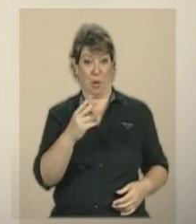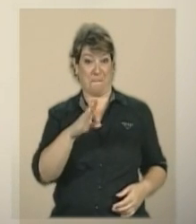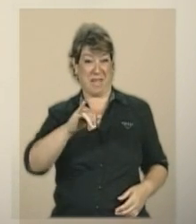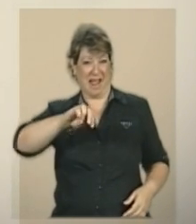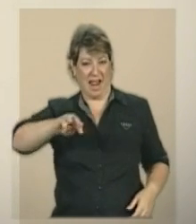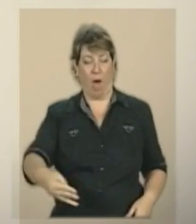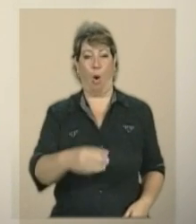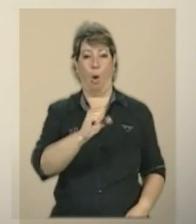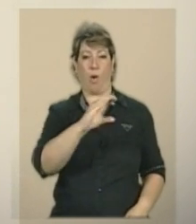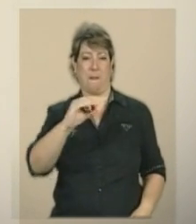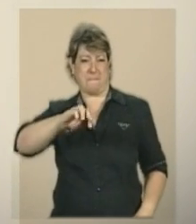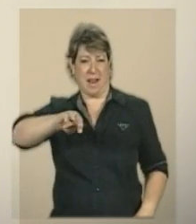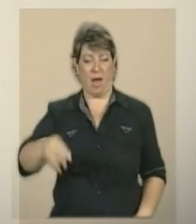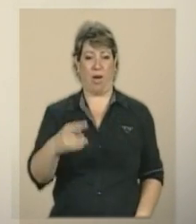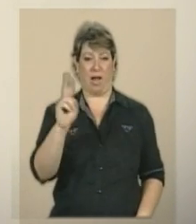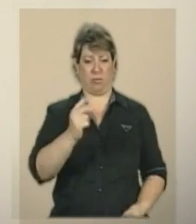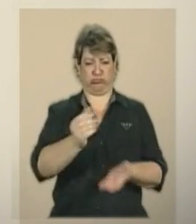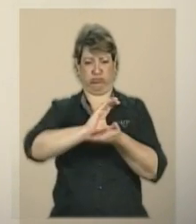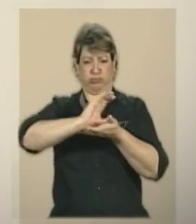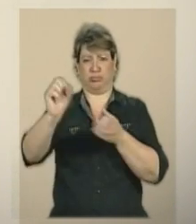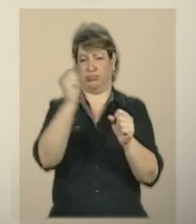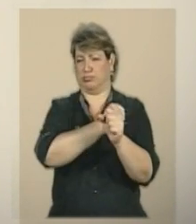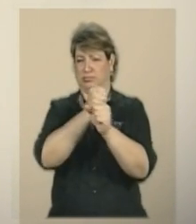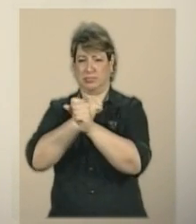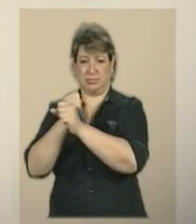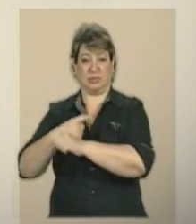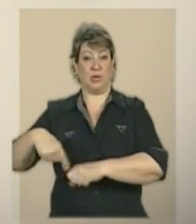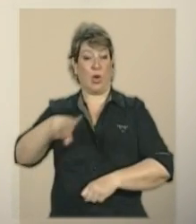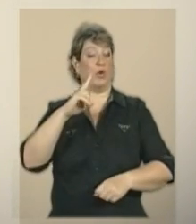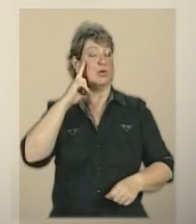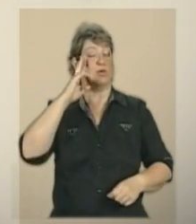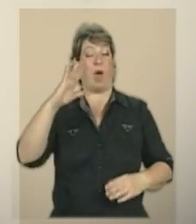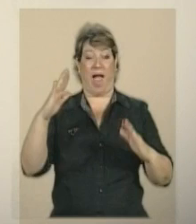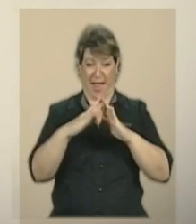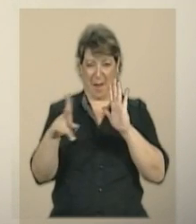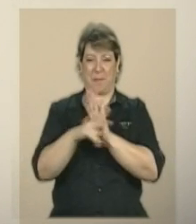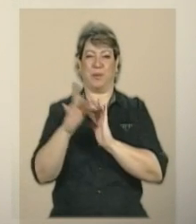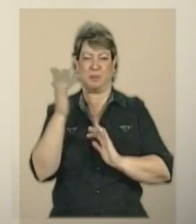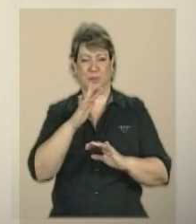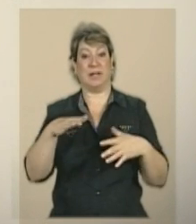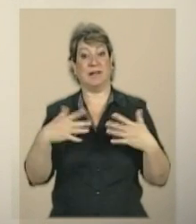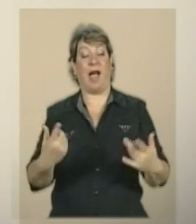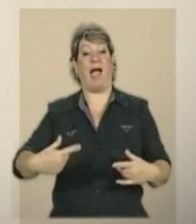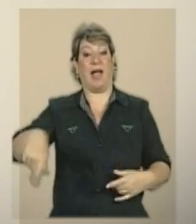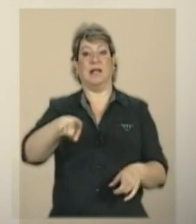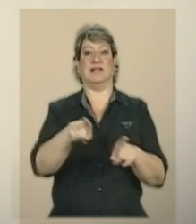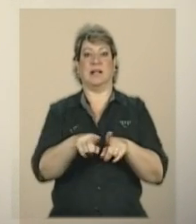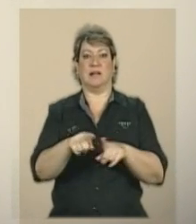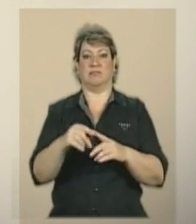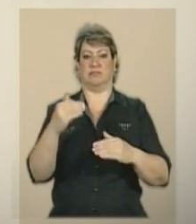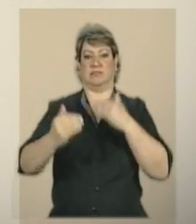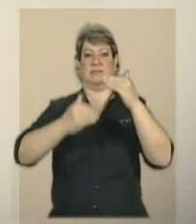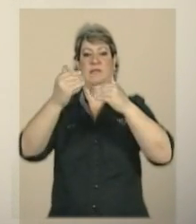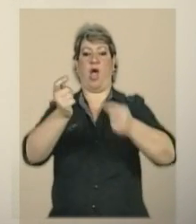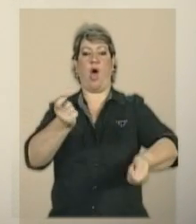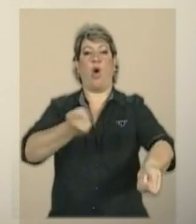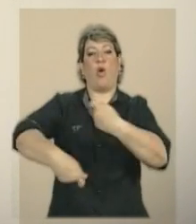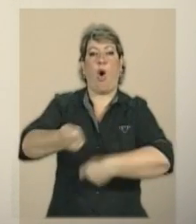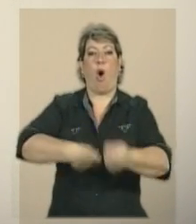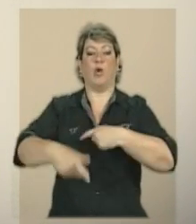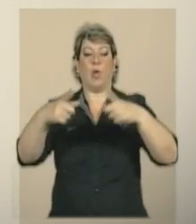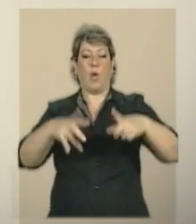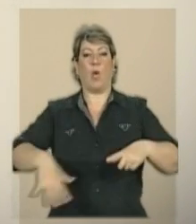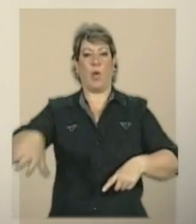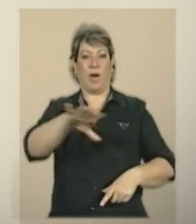deais que vamos investir na realização do sonho da casa própria vão também desenvolver a economia local vão fazer o